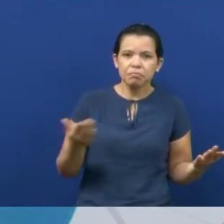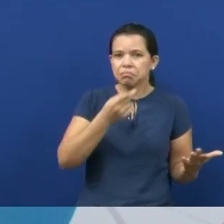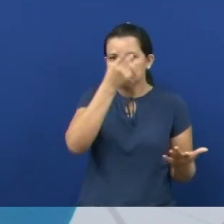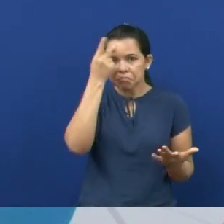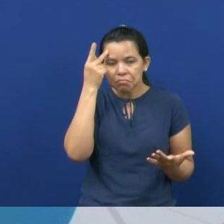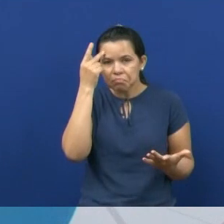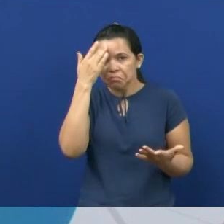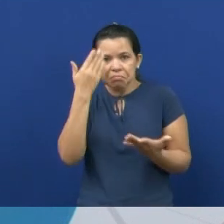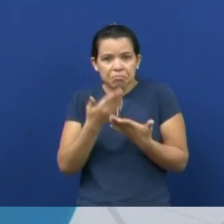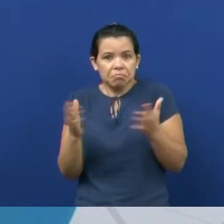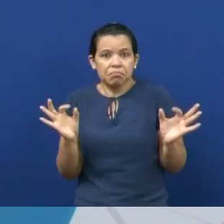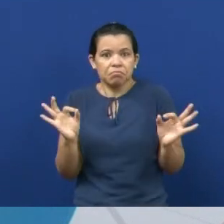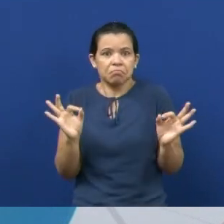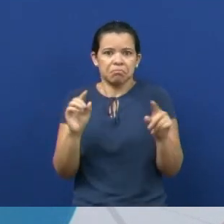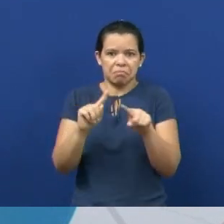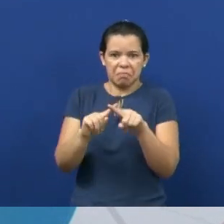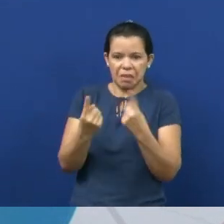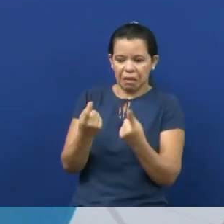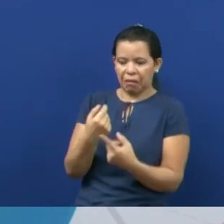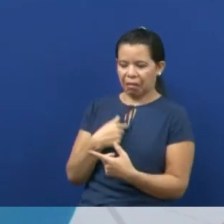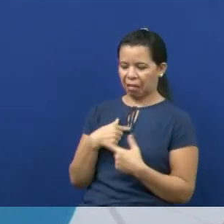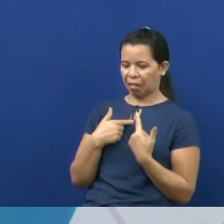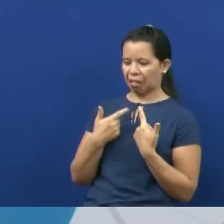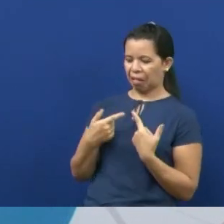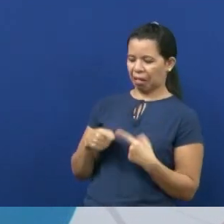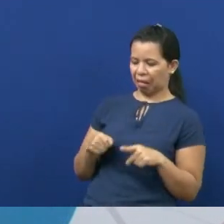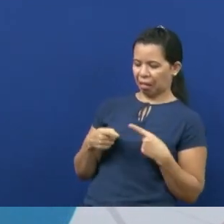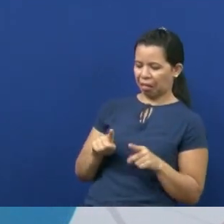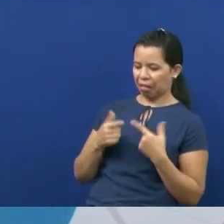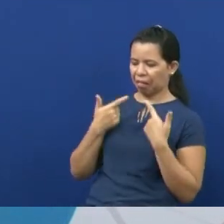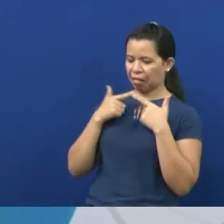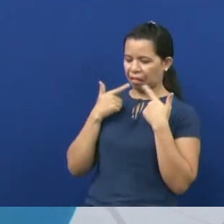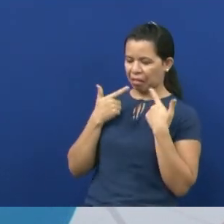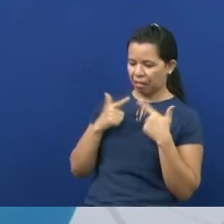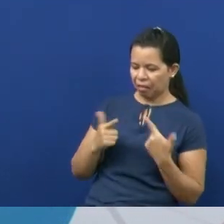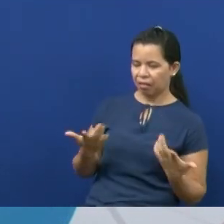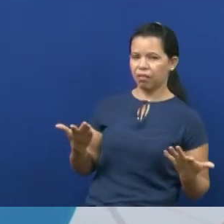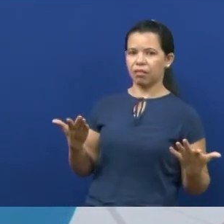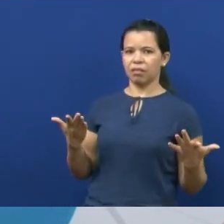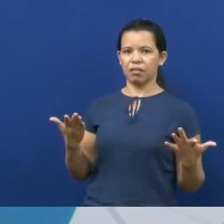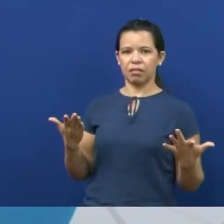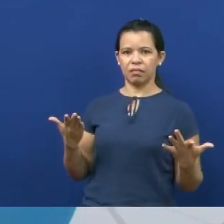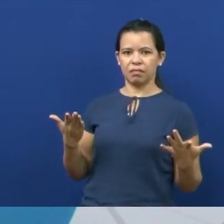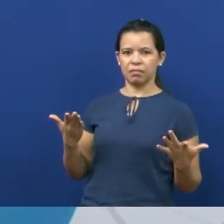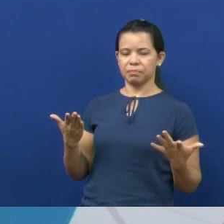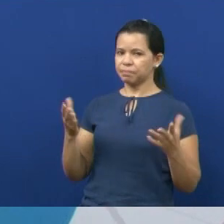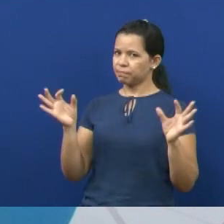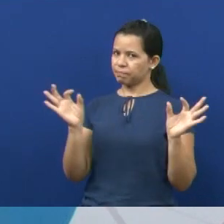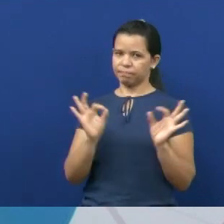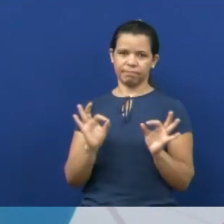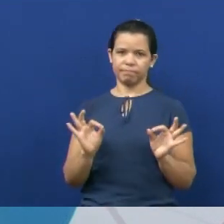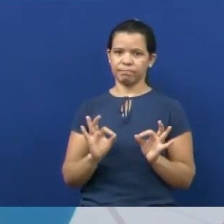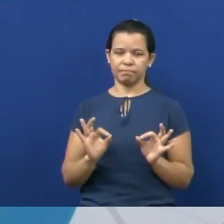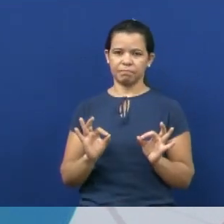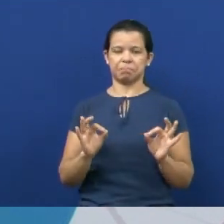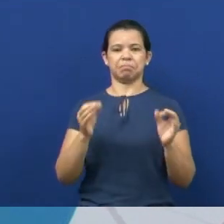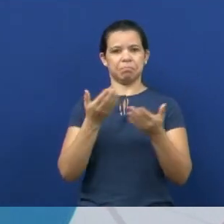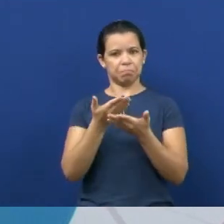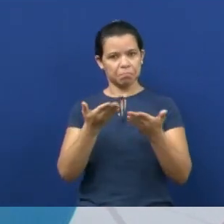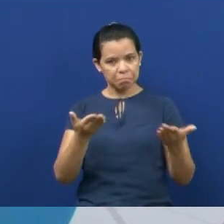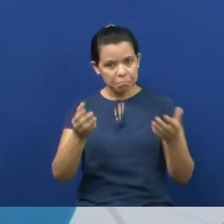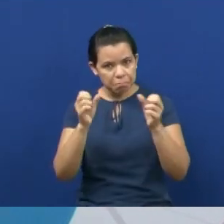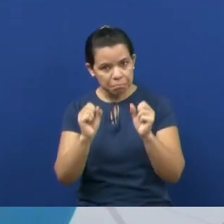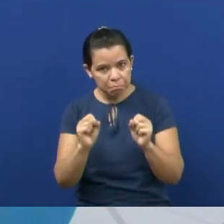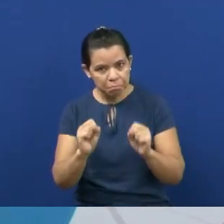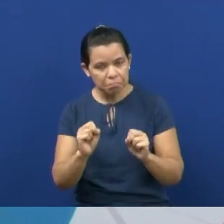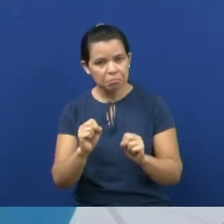ser ridicularizado, ele vai ser perseguido, vai ser caluniado de hipótese alguma. Você pode ter um amigo na sua